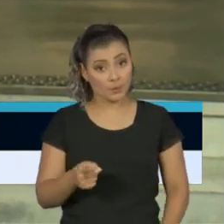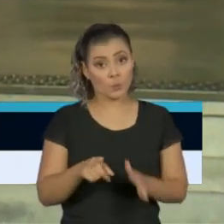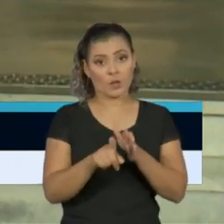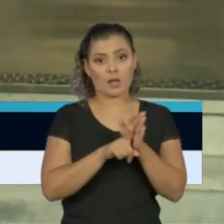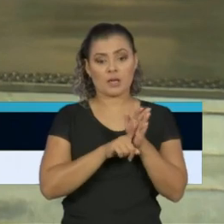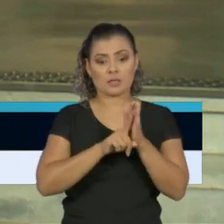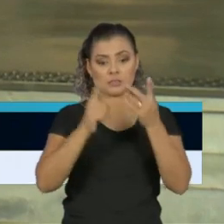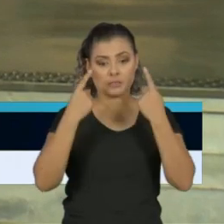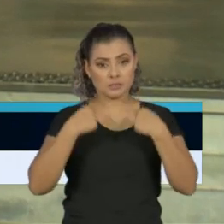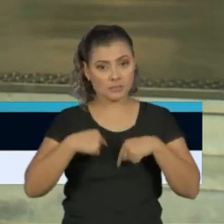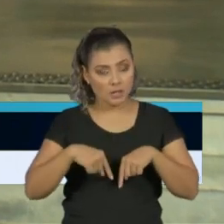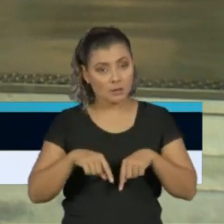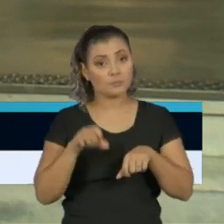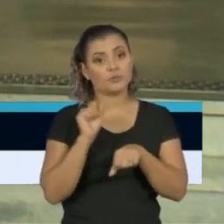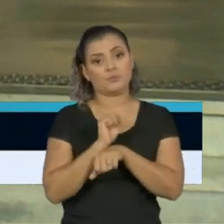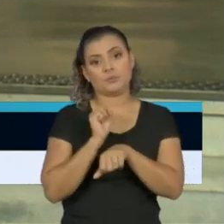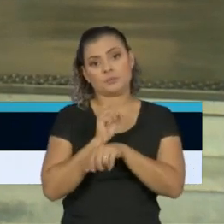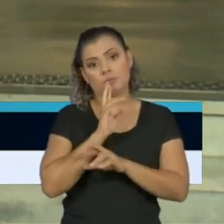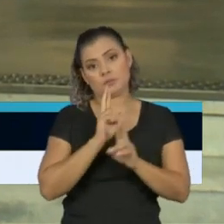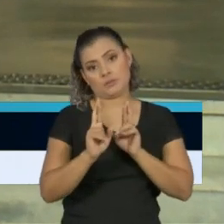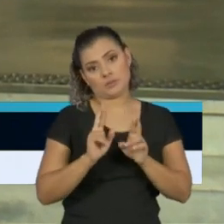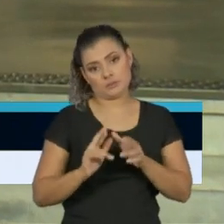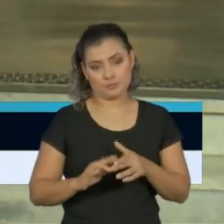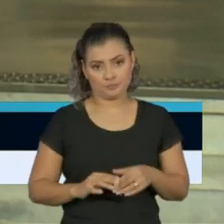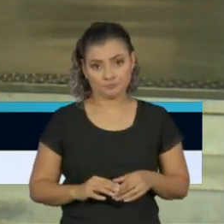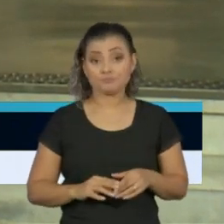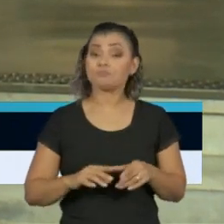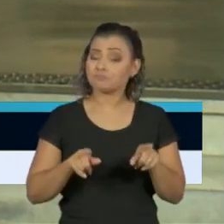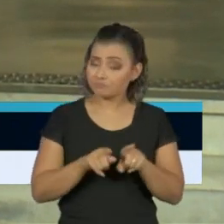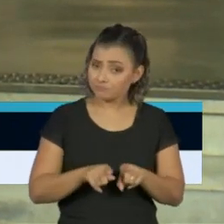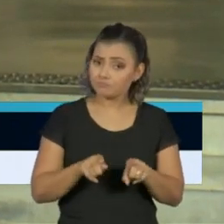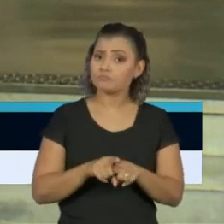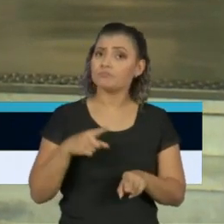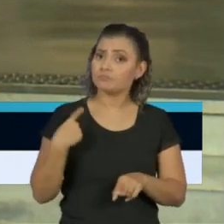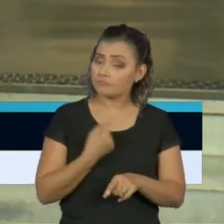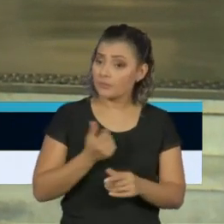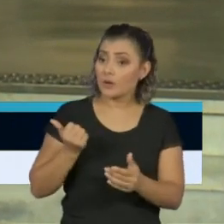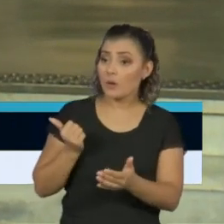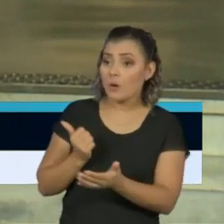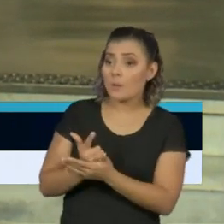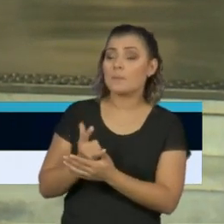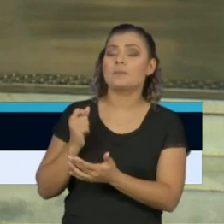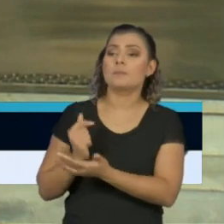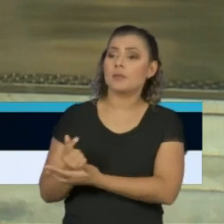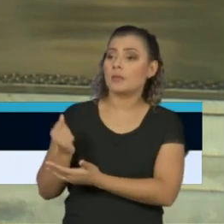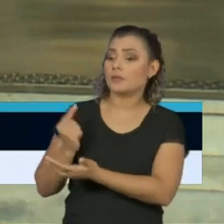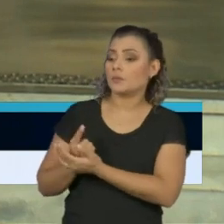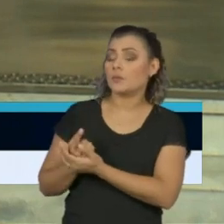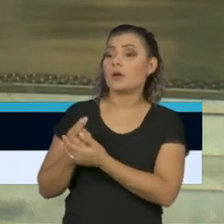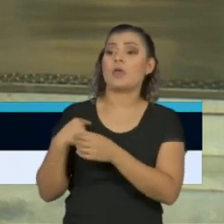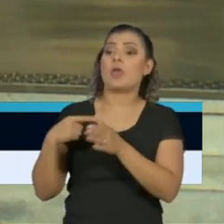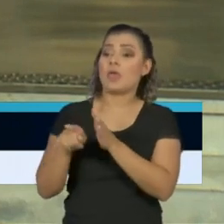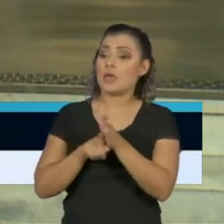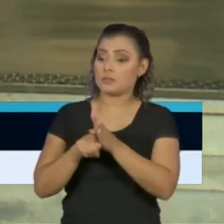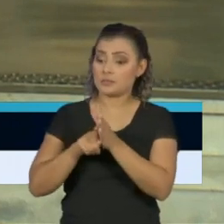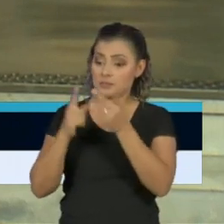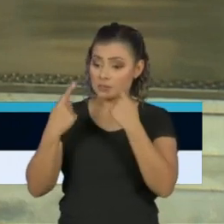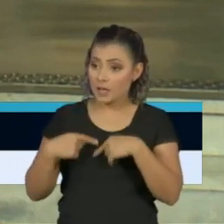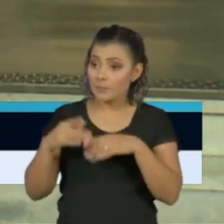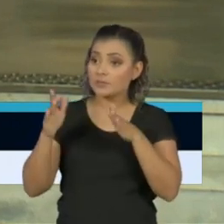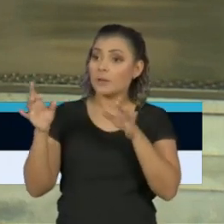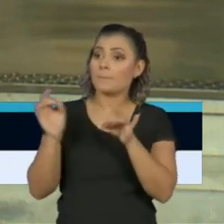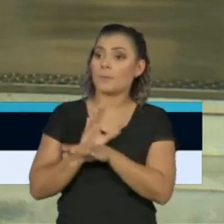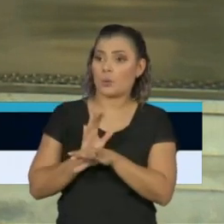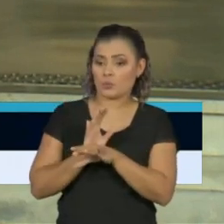exames aguardando esses resultados. Nós também estamos comprando exames prontos.